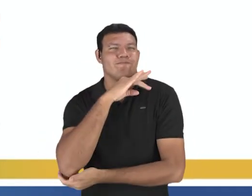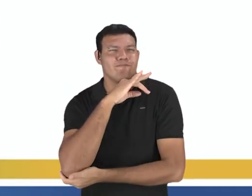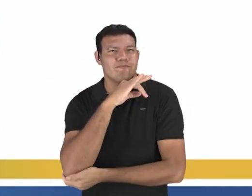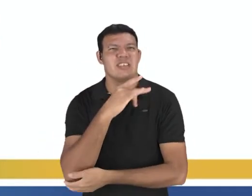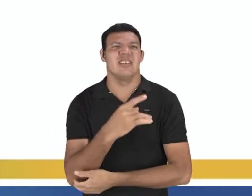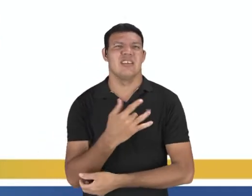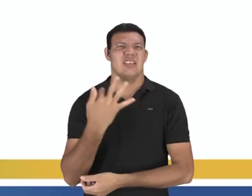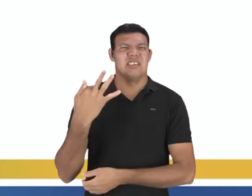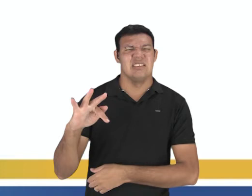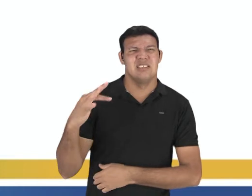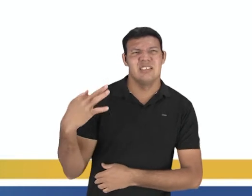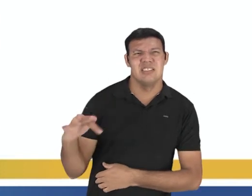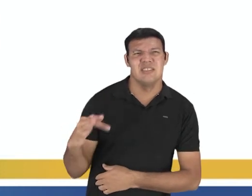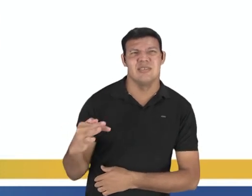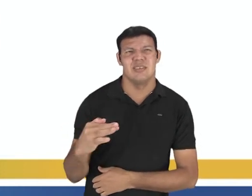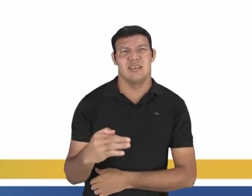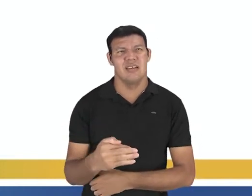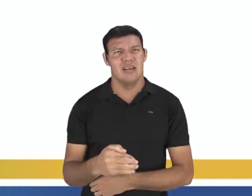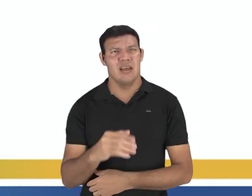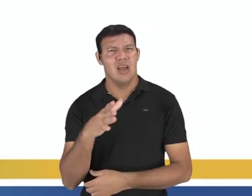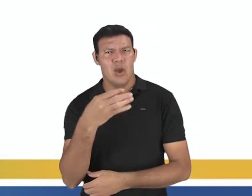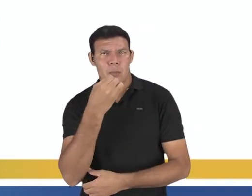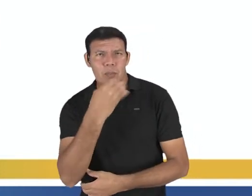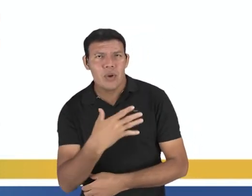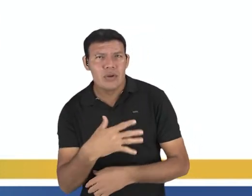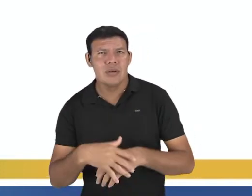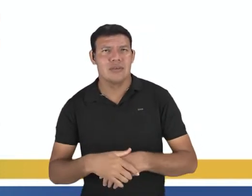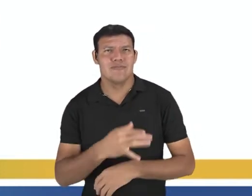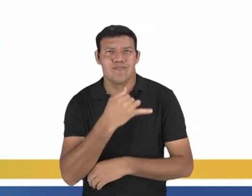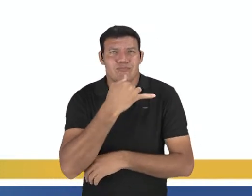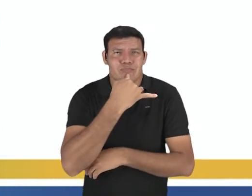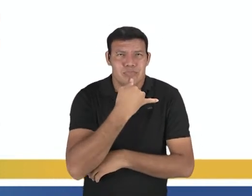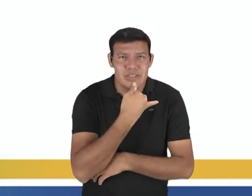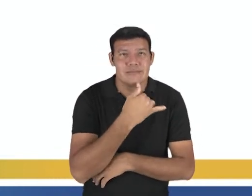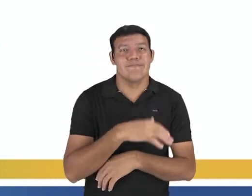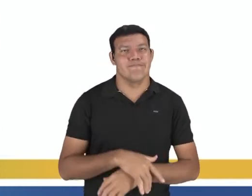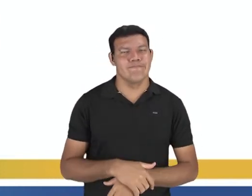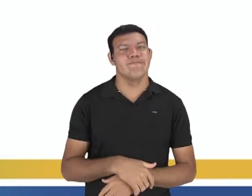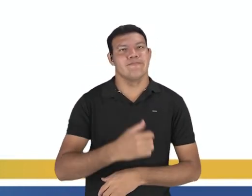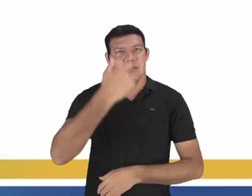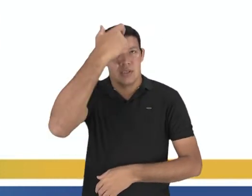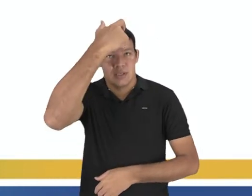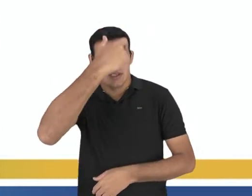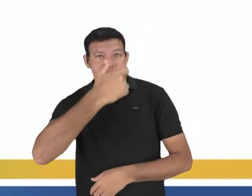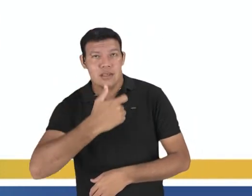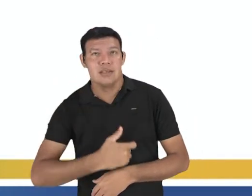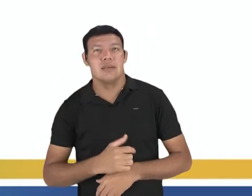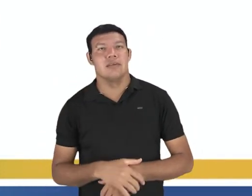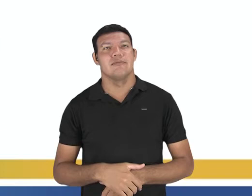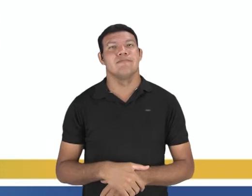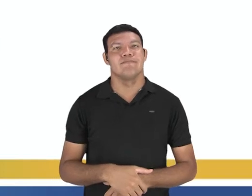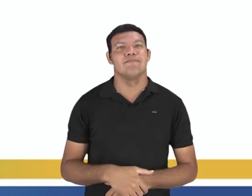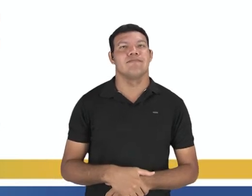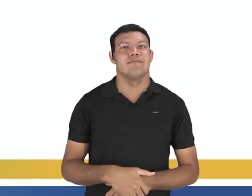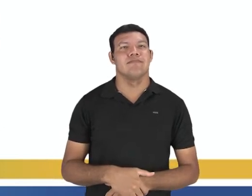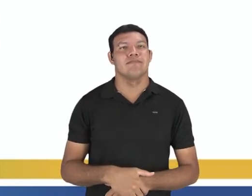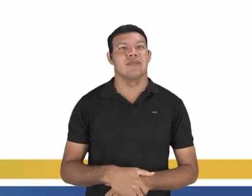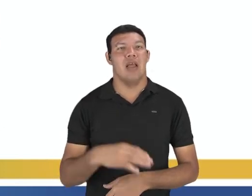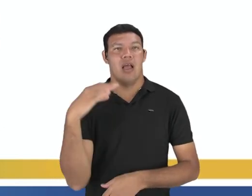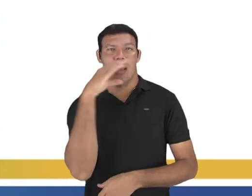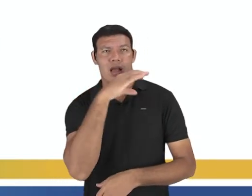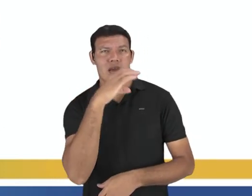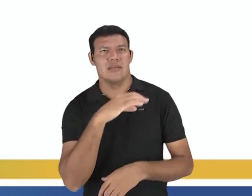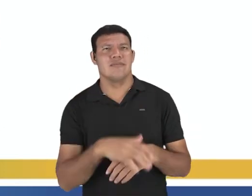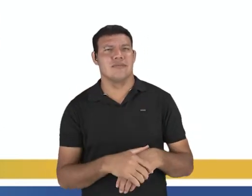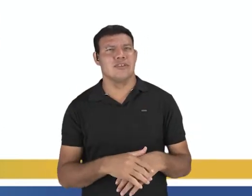e cabe tantas coisas. Repito. Ser, é.